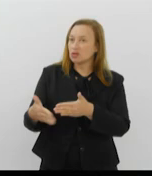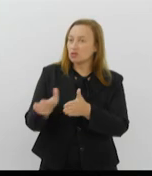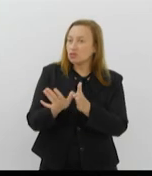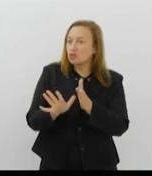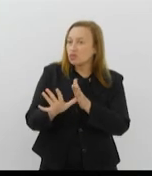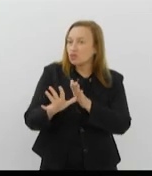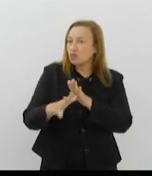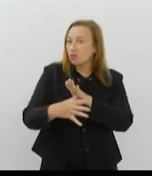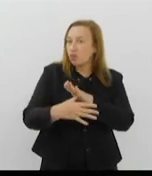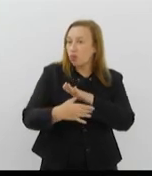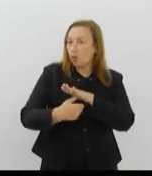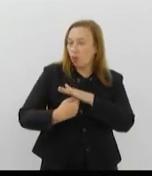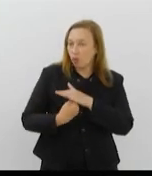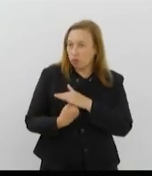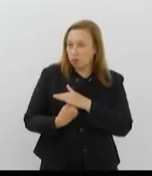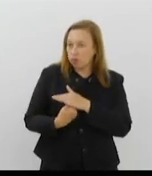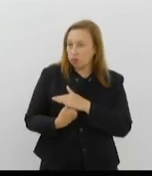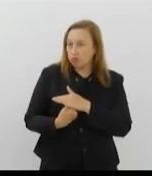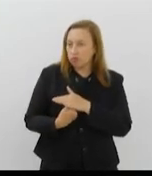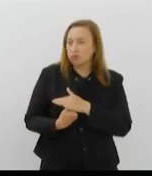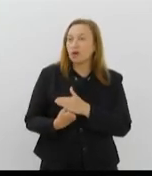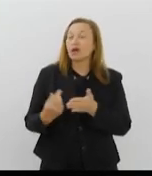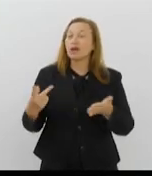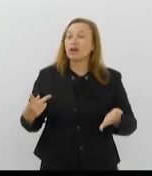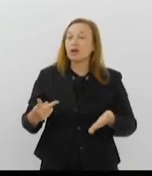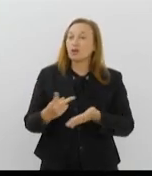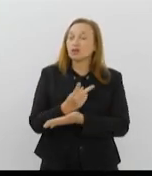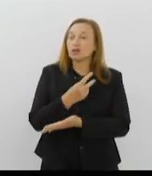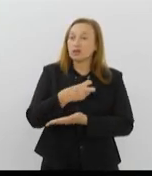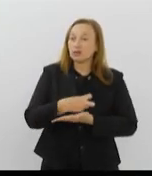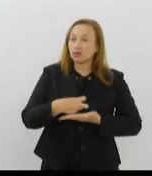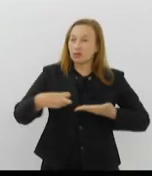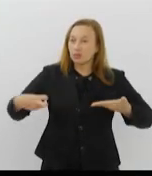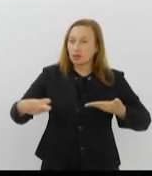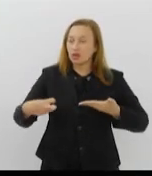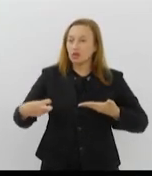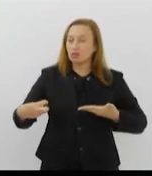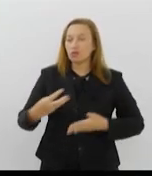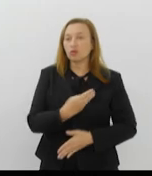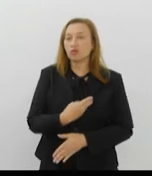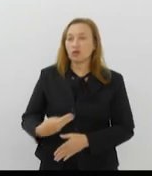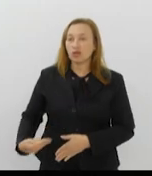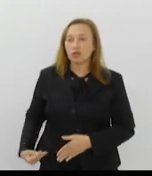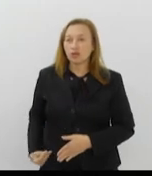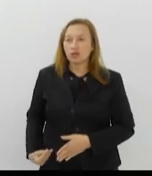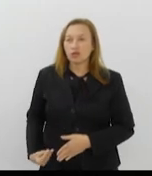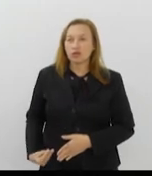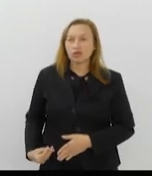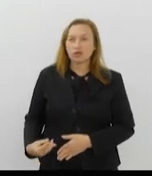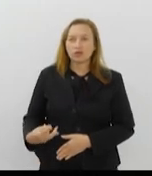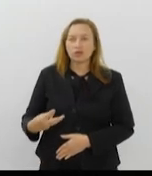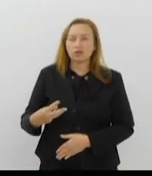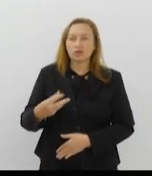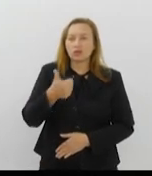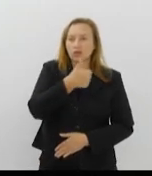que levou o impeach do então governador de